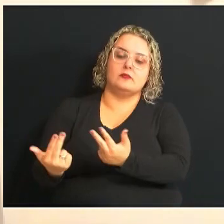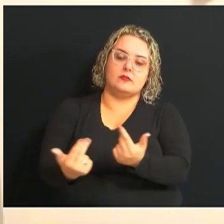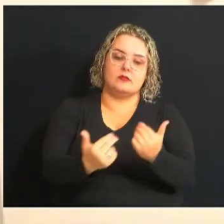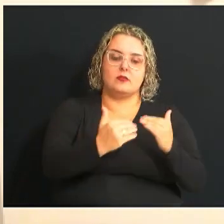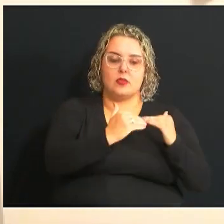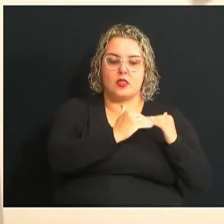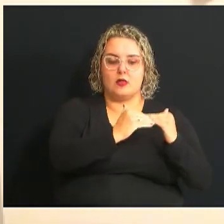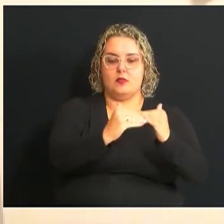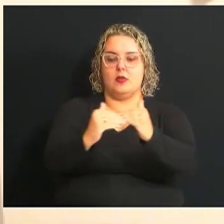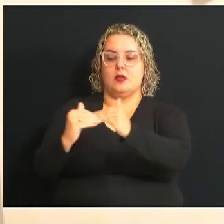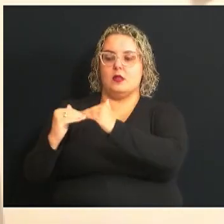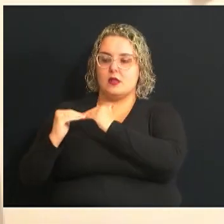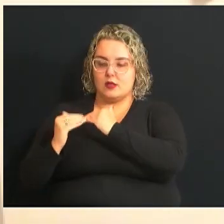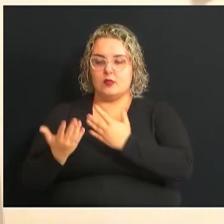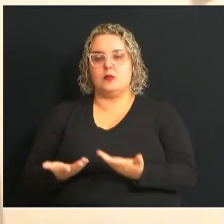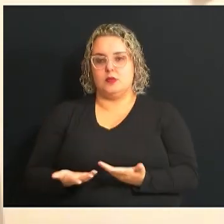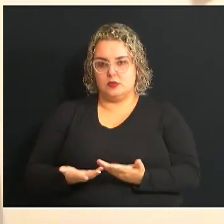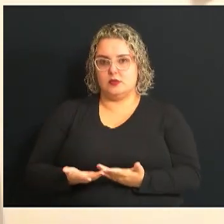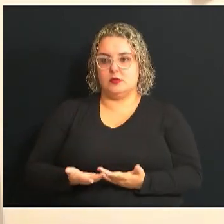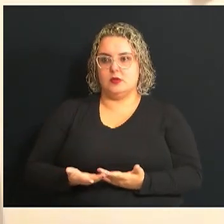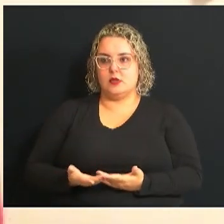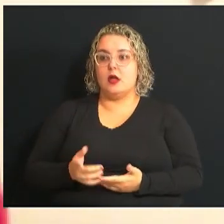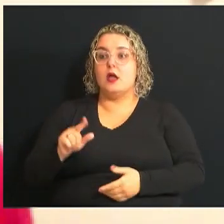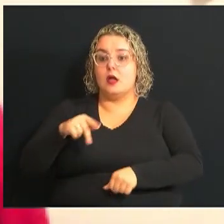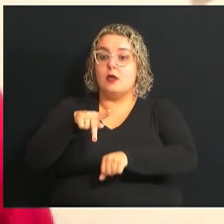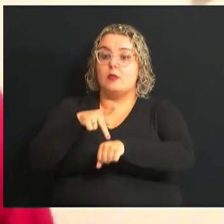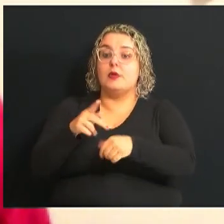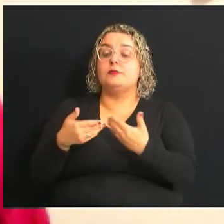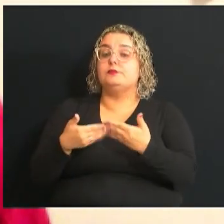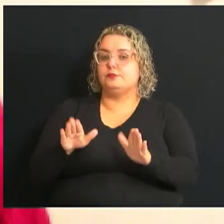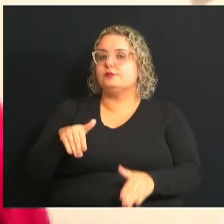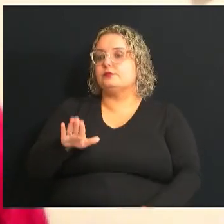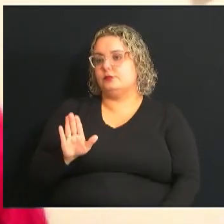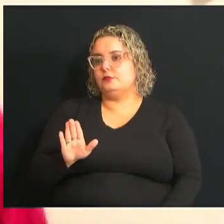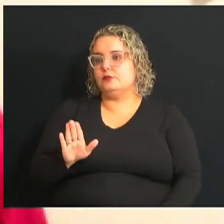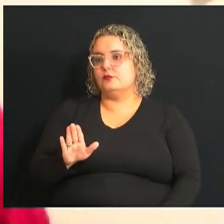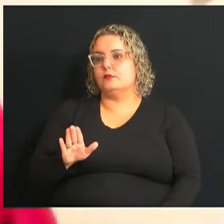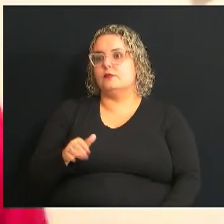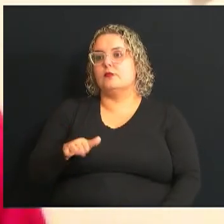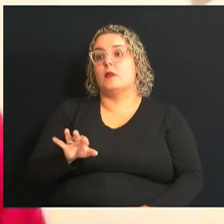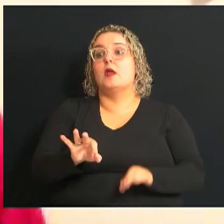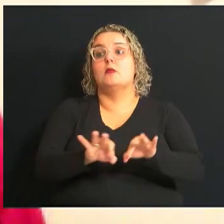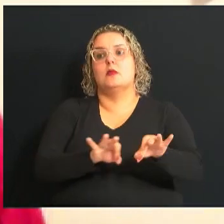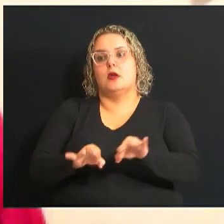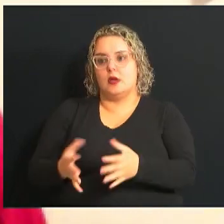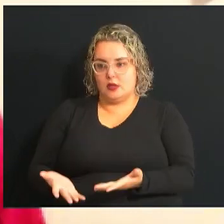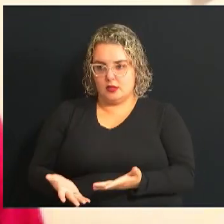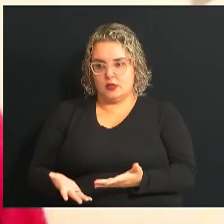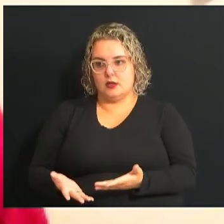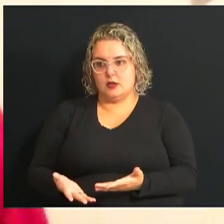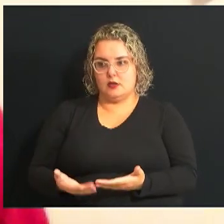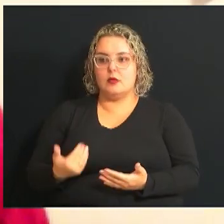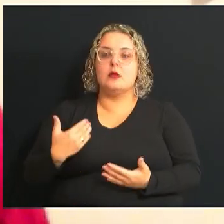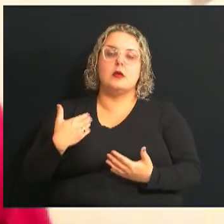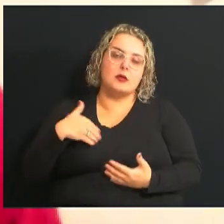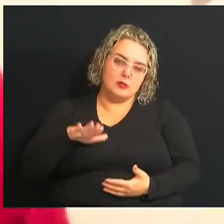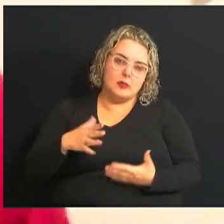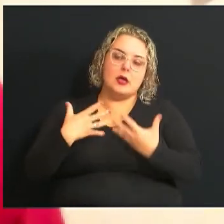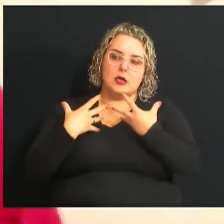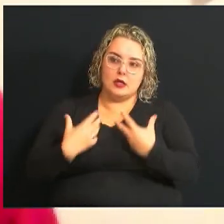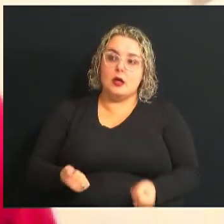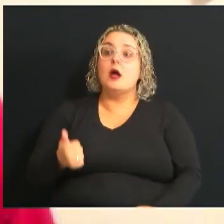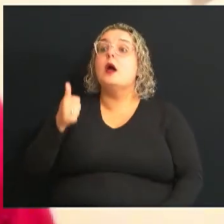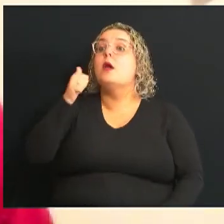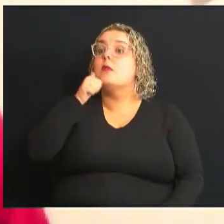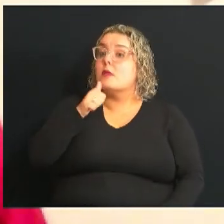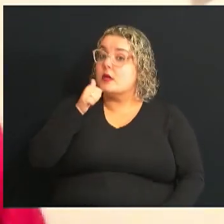igualdade. Então, aqui eu sinto que é um país que está mais aberto, mais preparado e mais receptivo para a mulher,